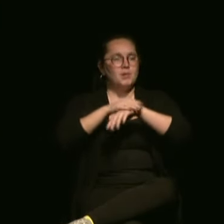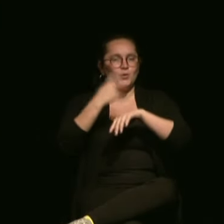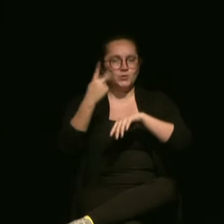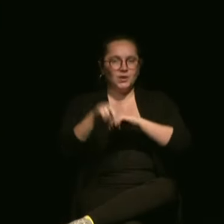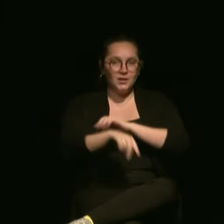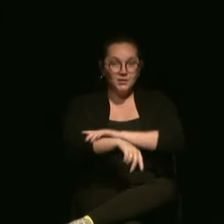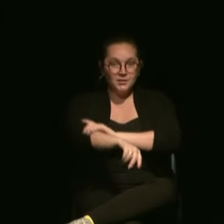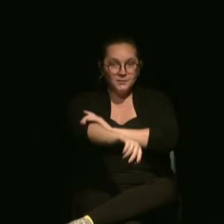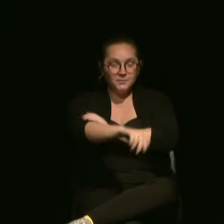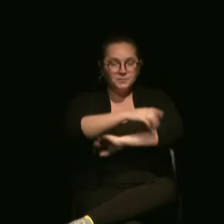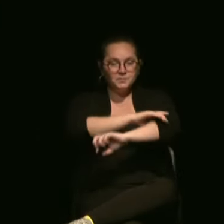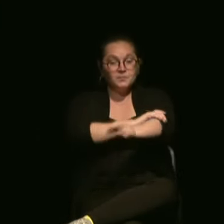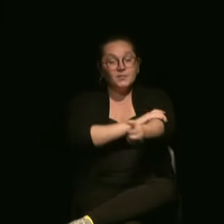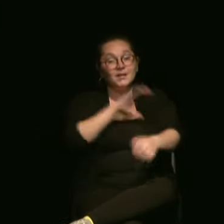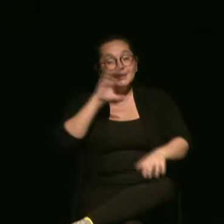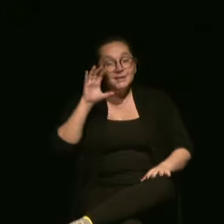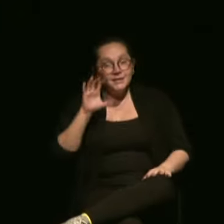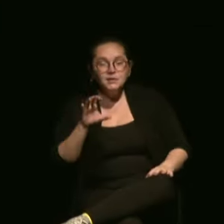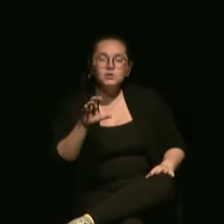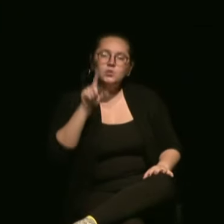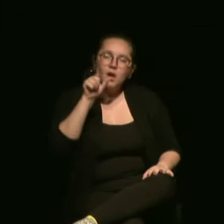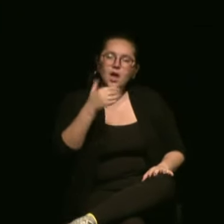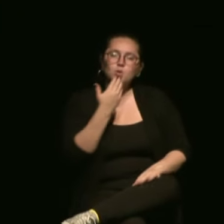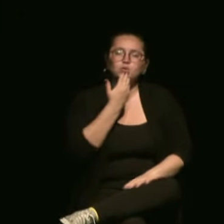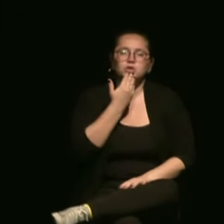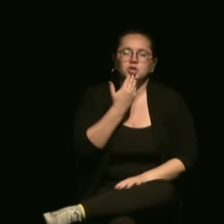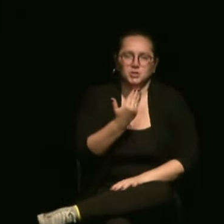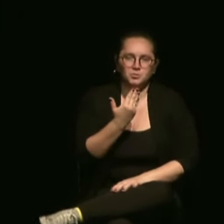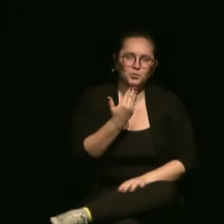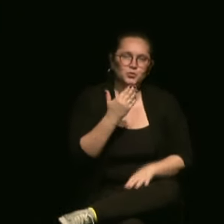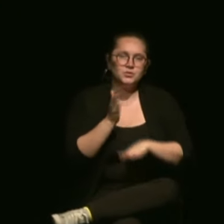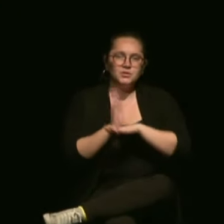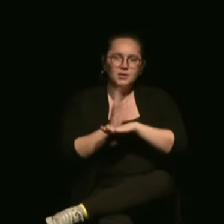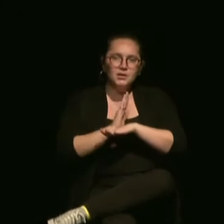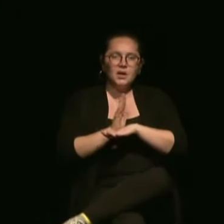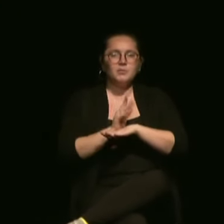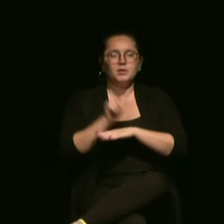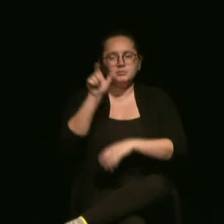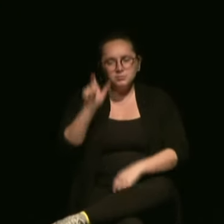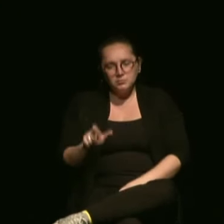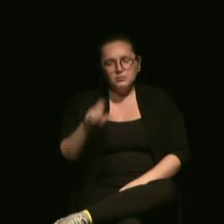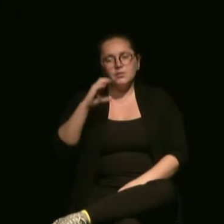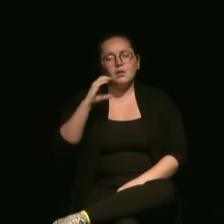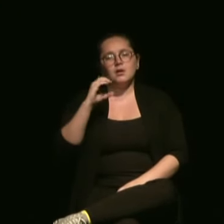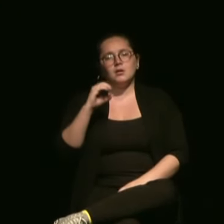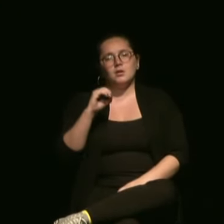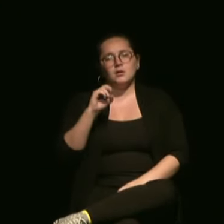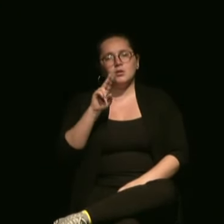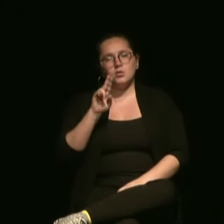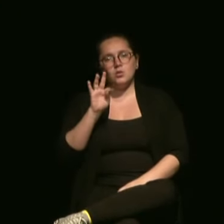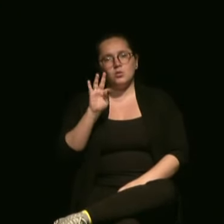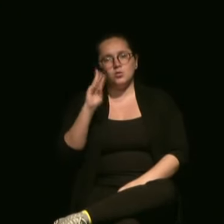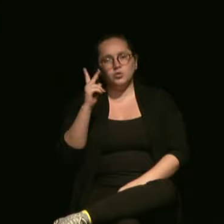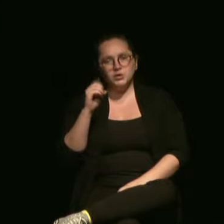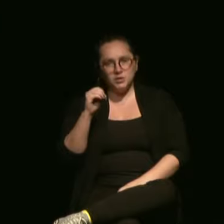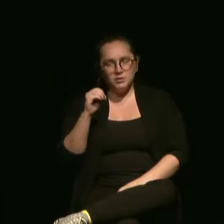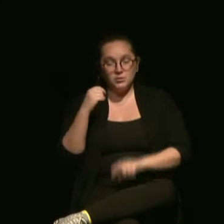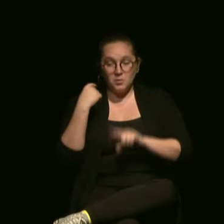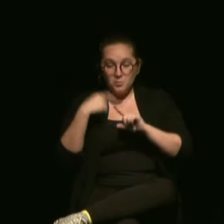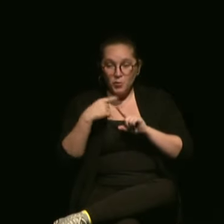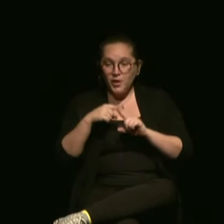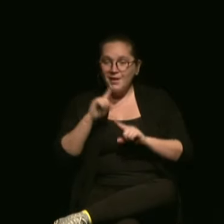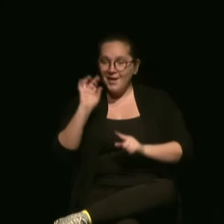Isso está na raiz do cinema do Coutinho. Essa indistinção entre o que é ficção e o